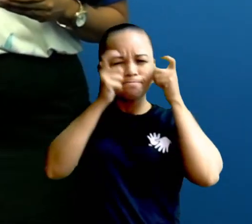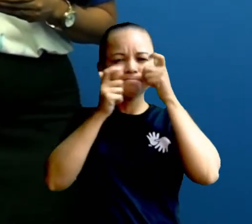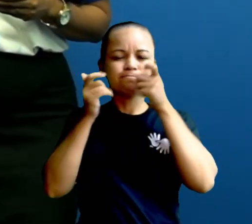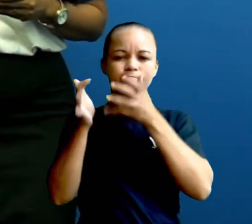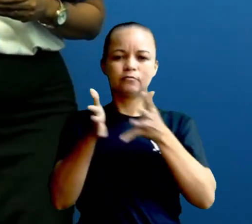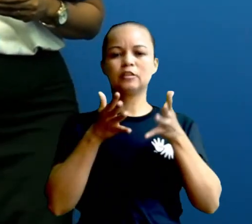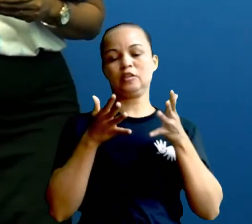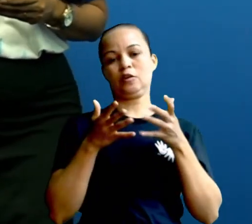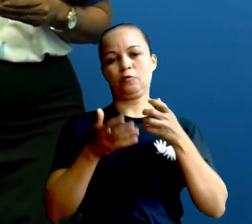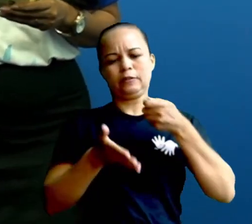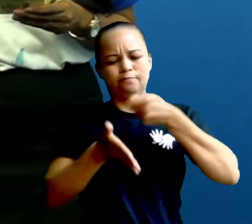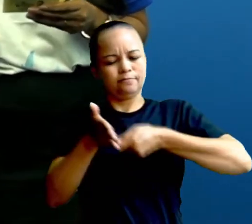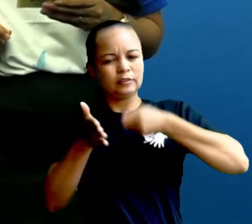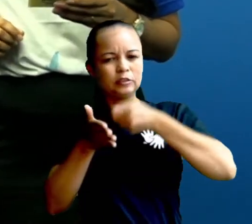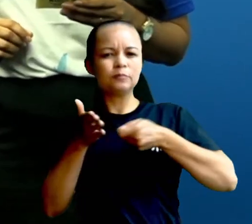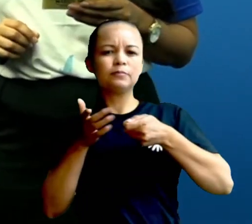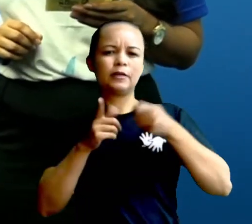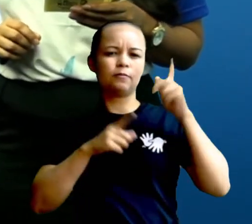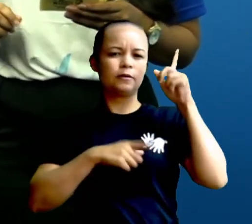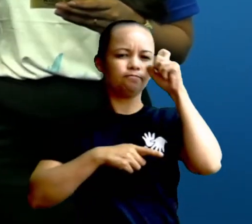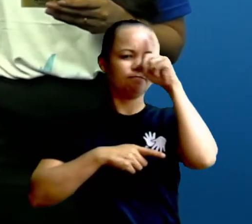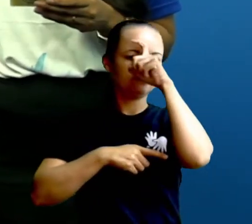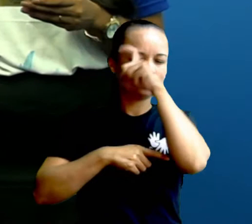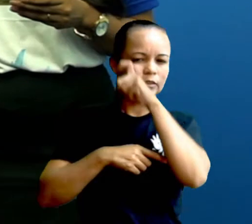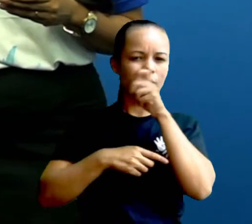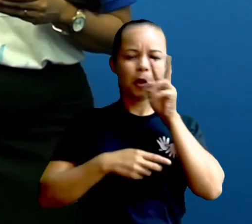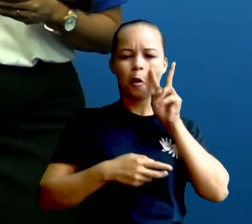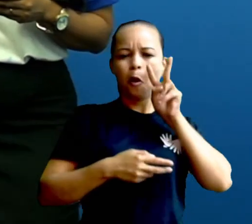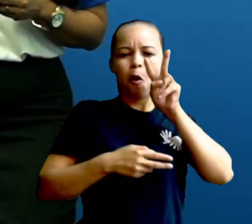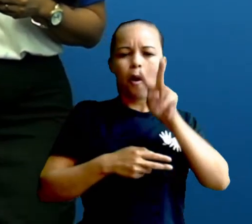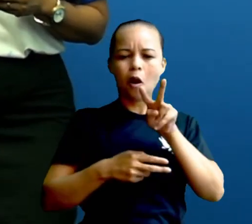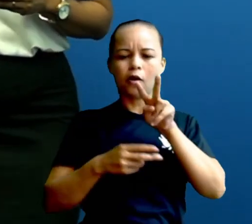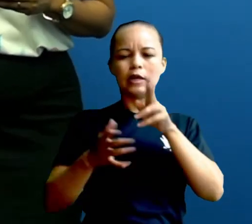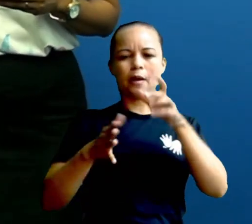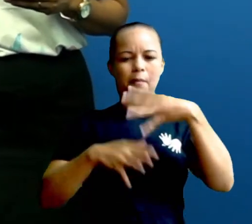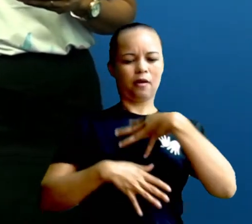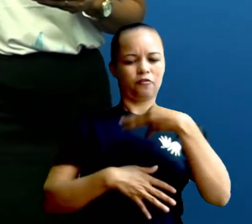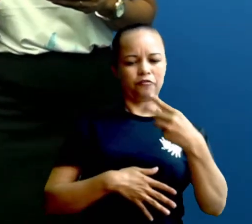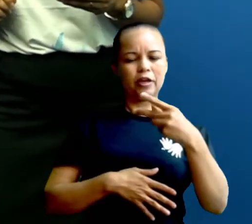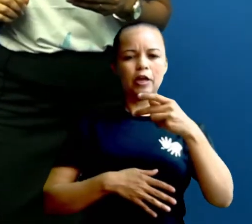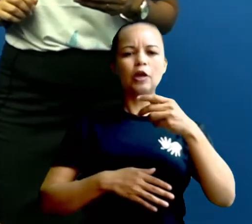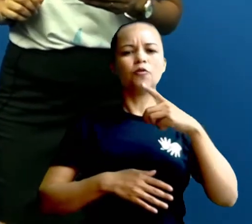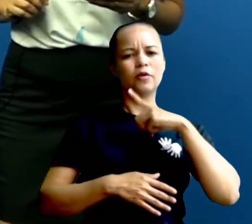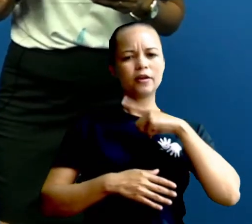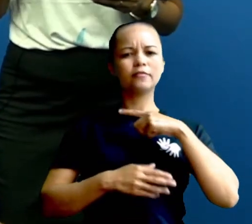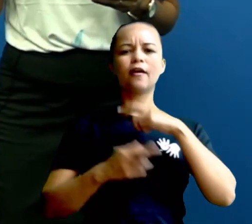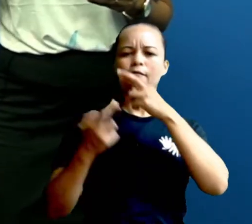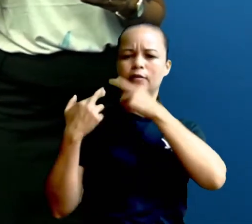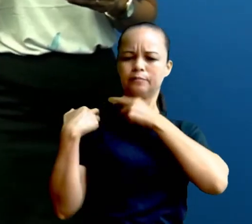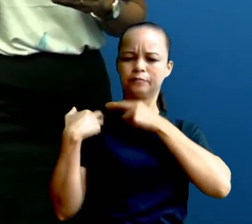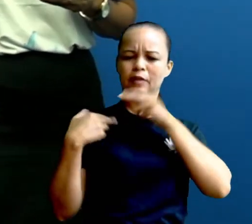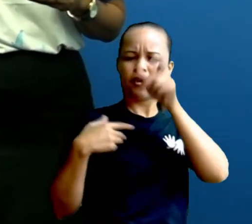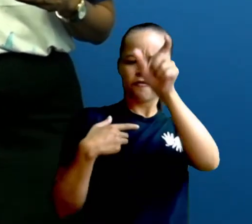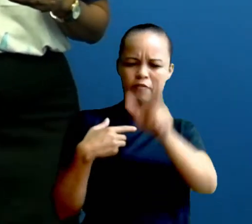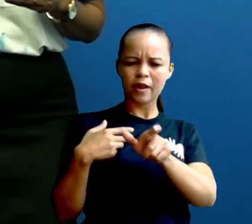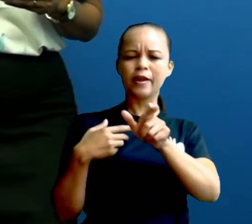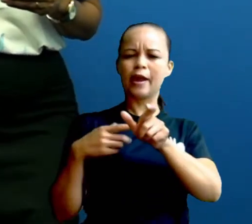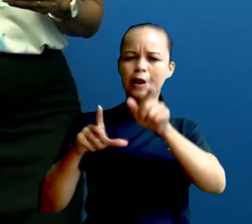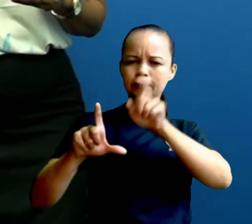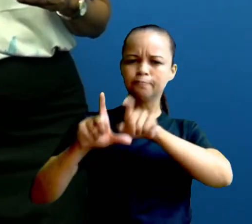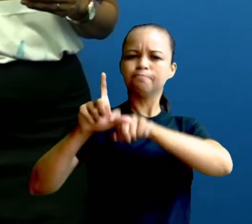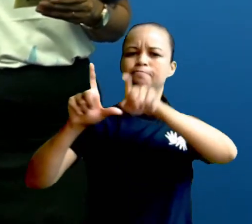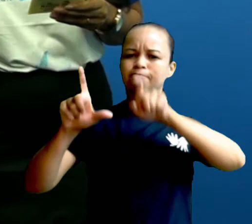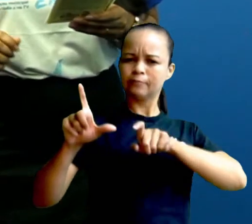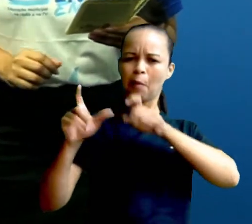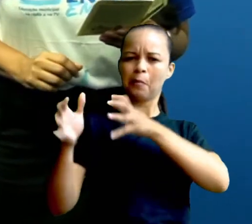consegue resistir em meio à dificuldade, porque olha para o filho com responsabilidade. Vê ele tão dependente